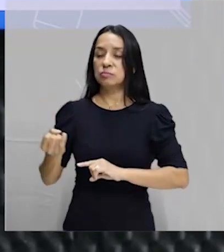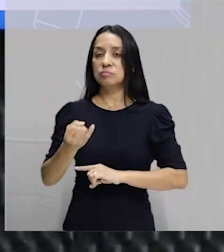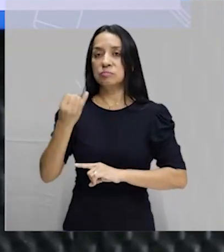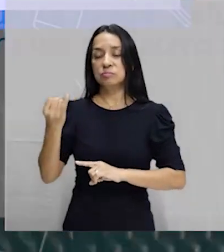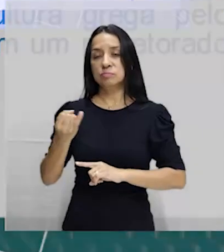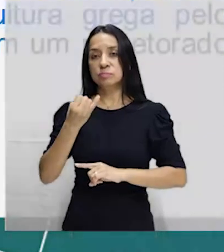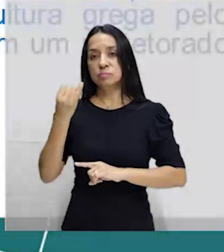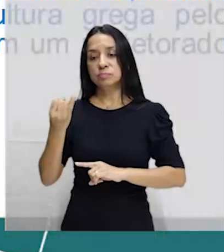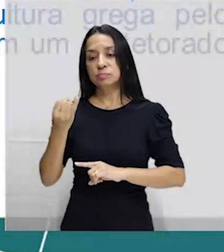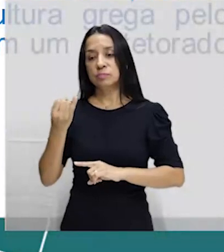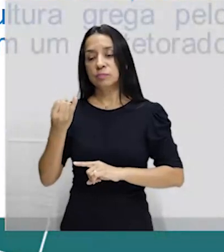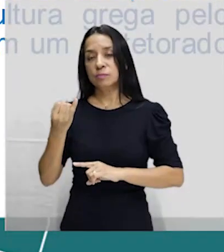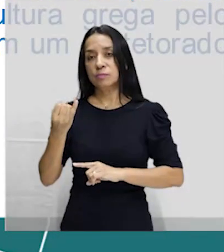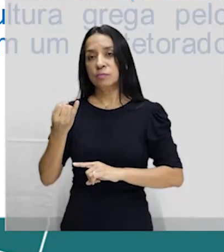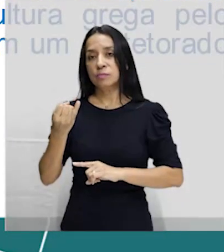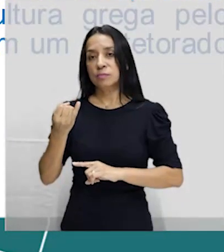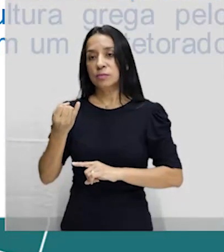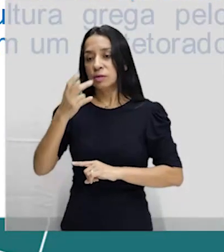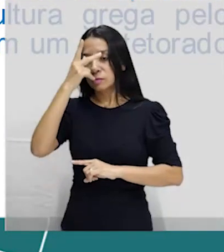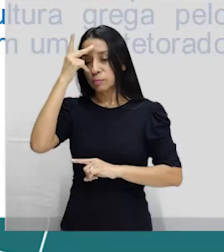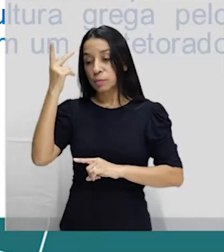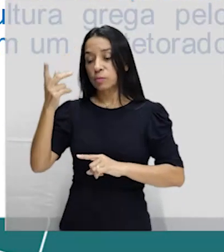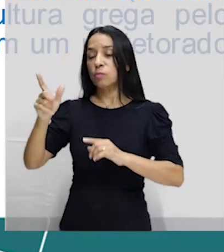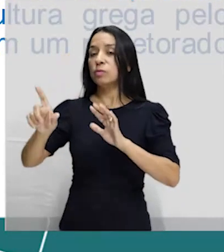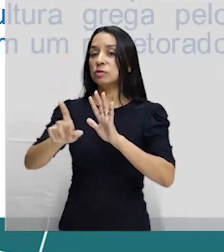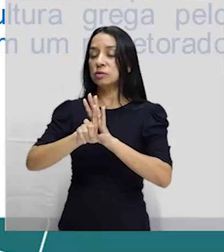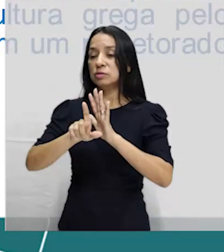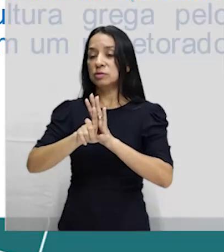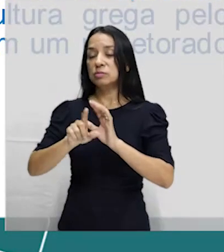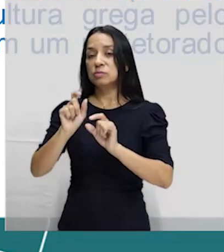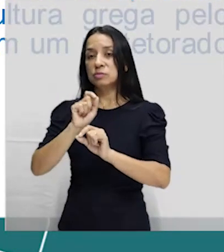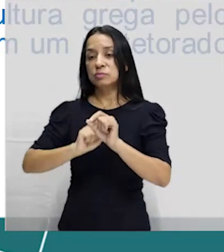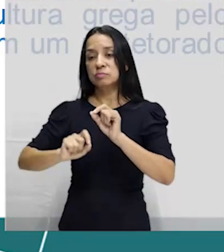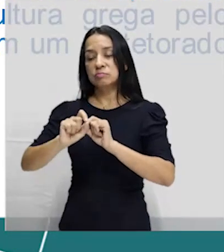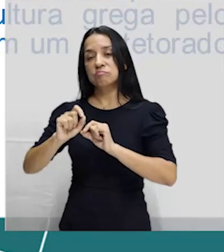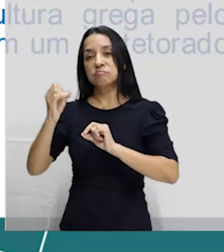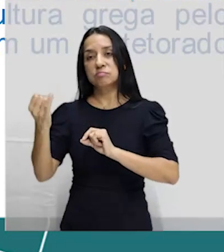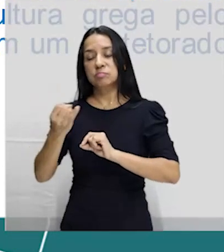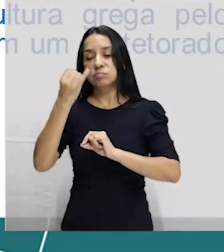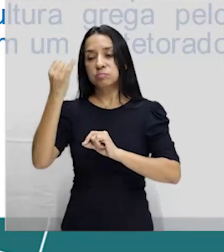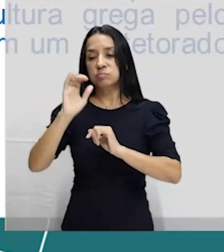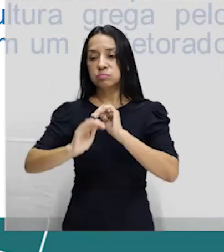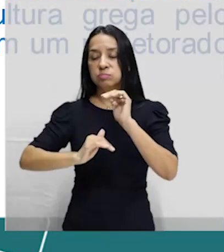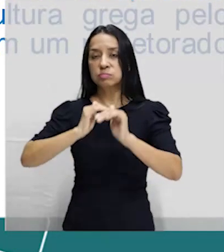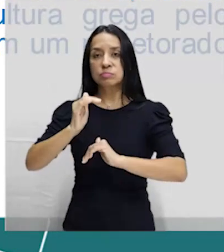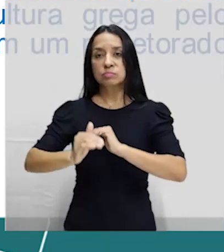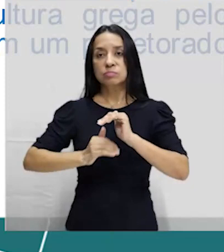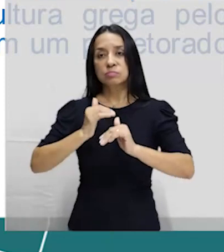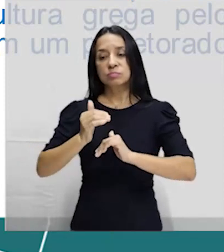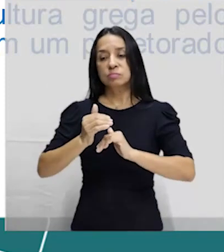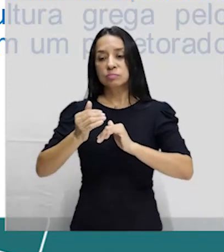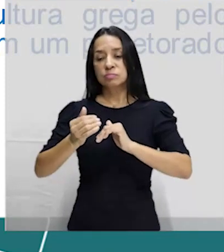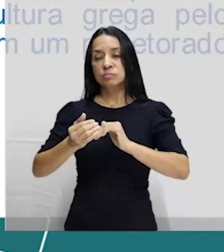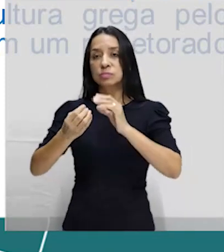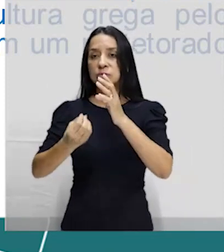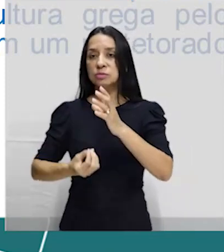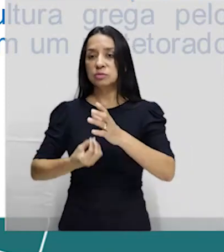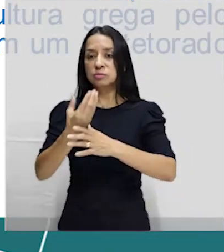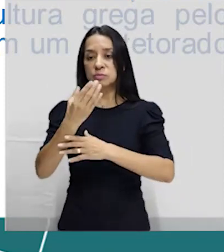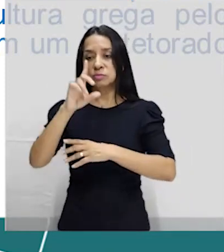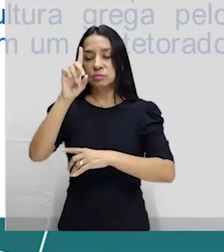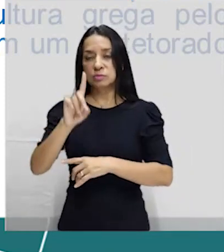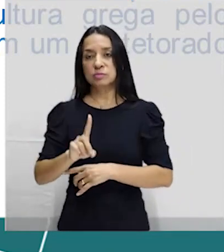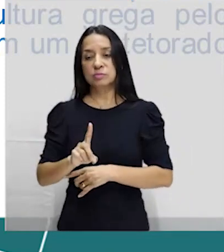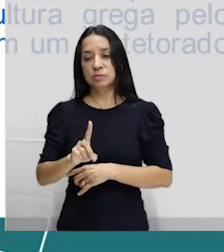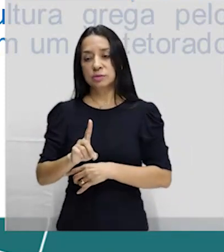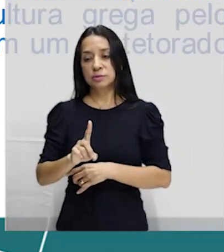importante, os legisladores, que vão ser importantes para o processo do nascimento dessa